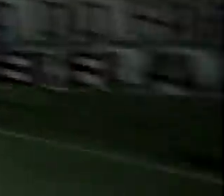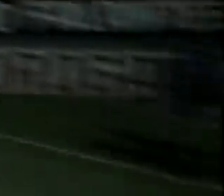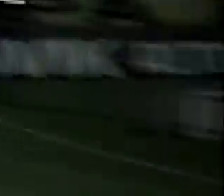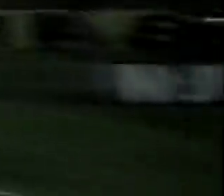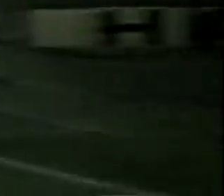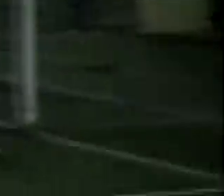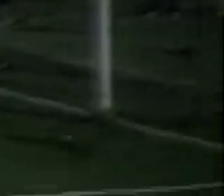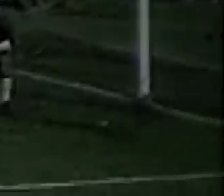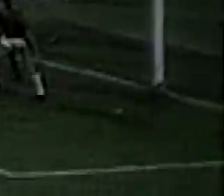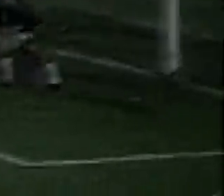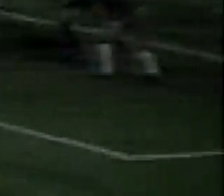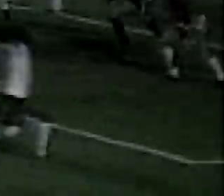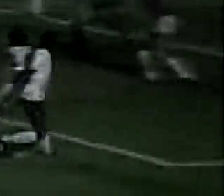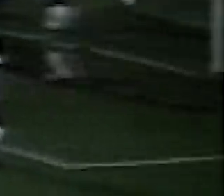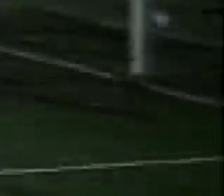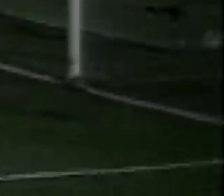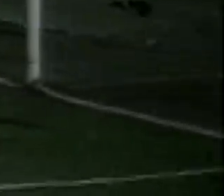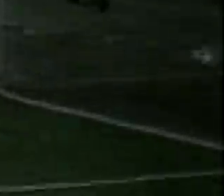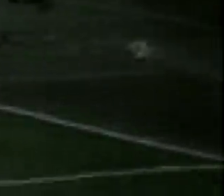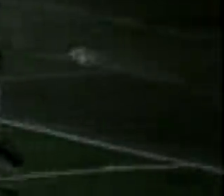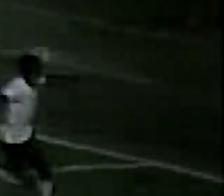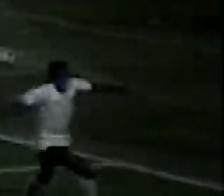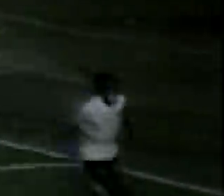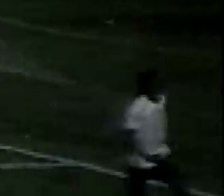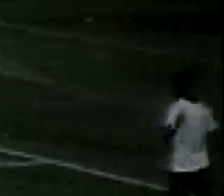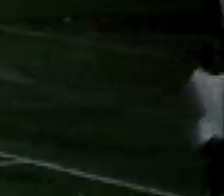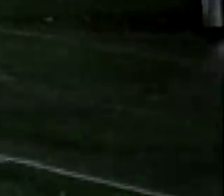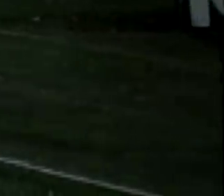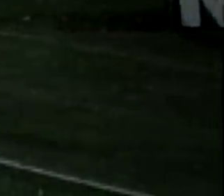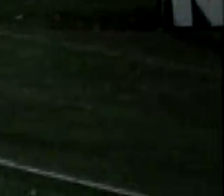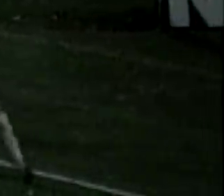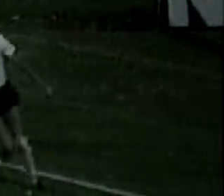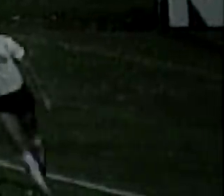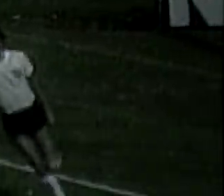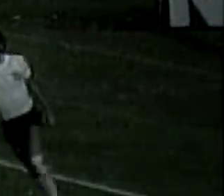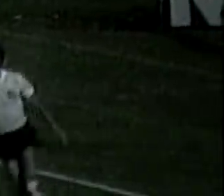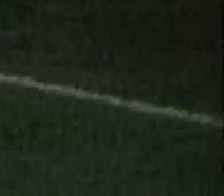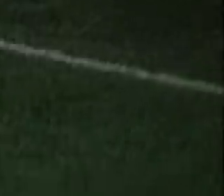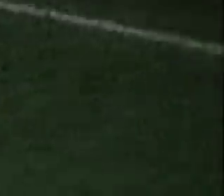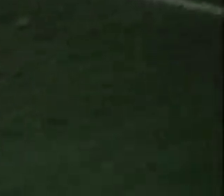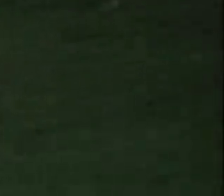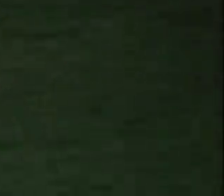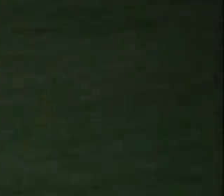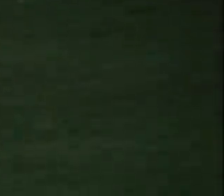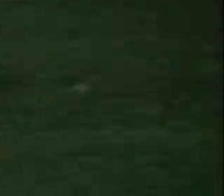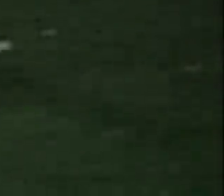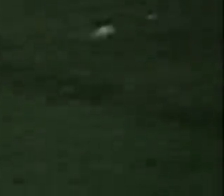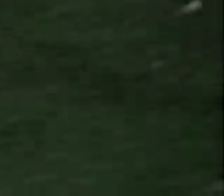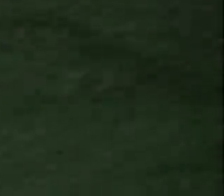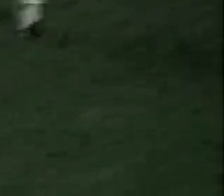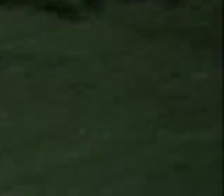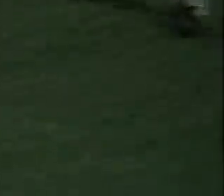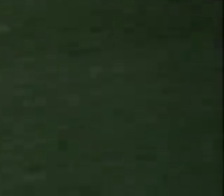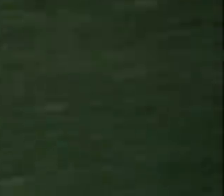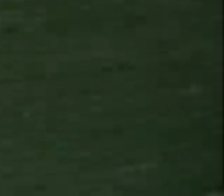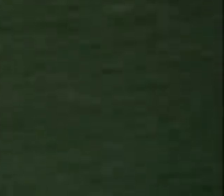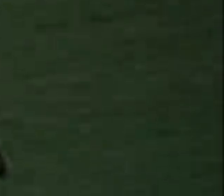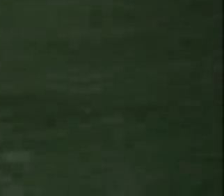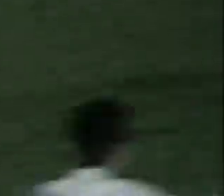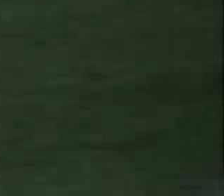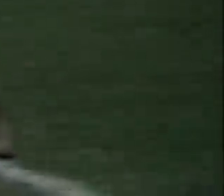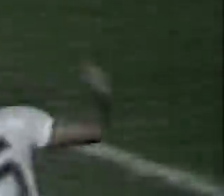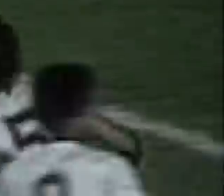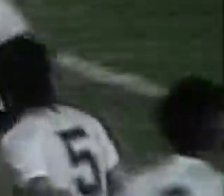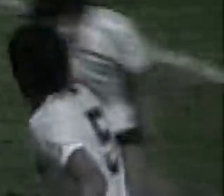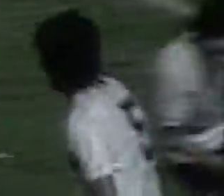deu um pique filosófico ao nosso futebol. O sol caiu sobre a grama e se partiu